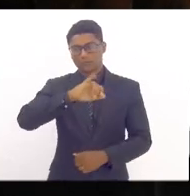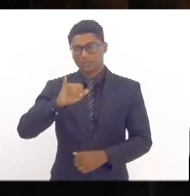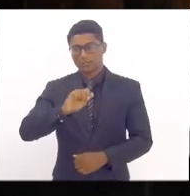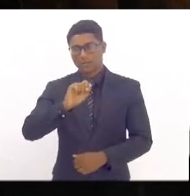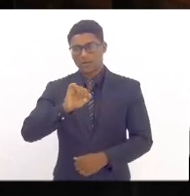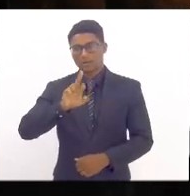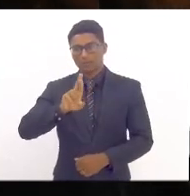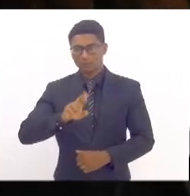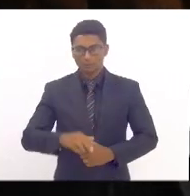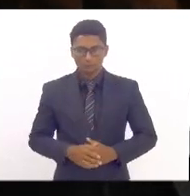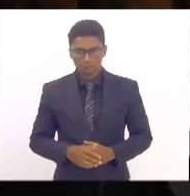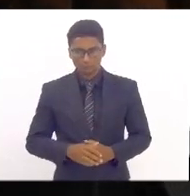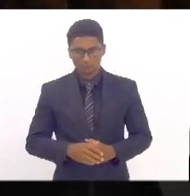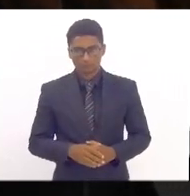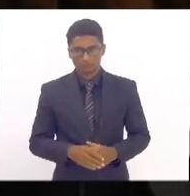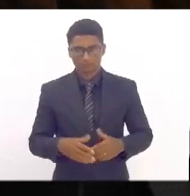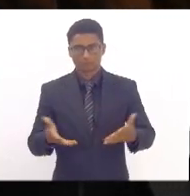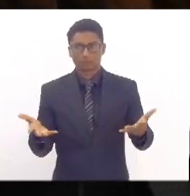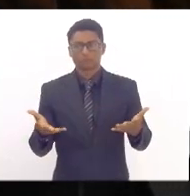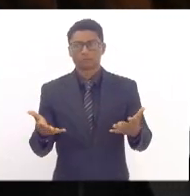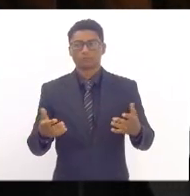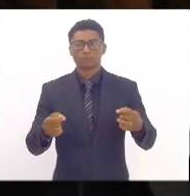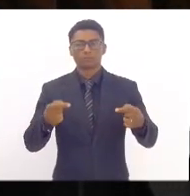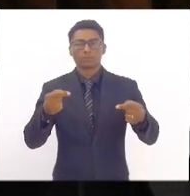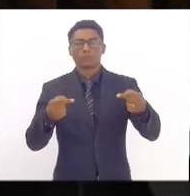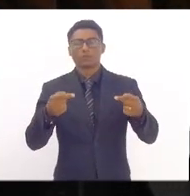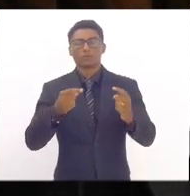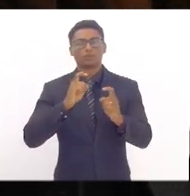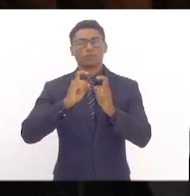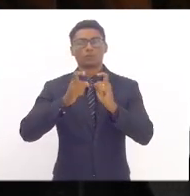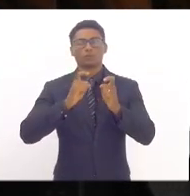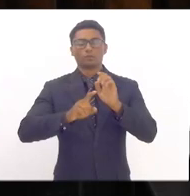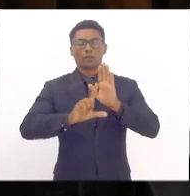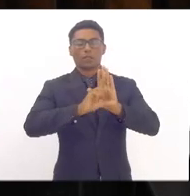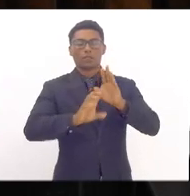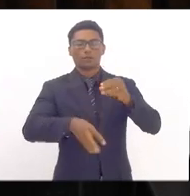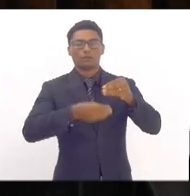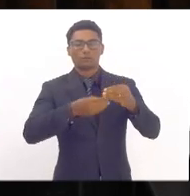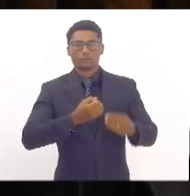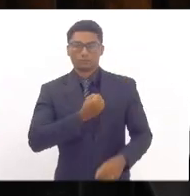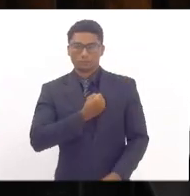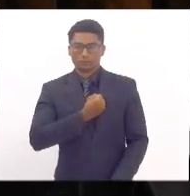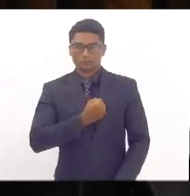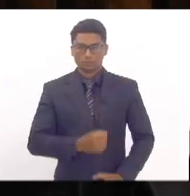Bittencourt, vamos discutir a lei complementar número